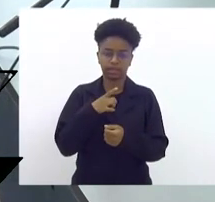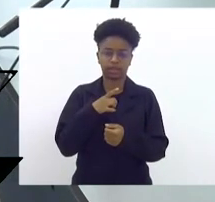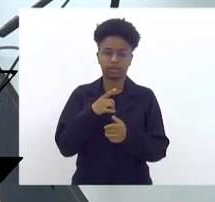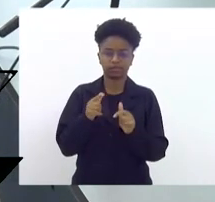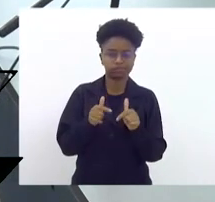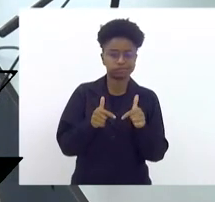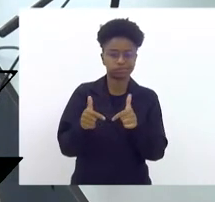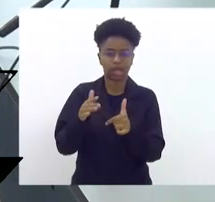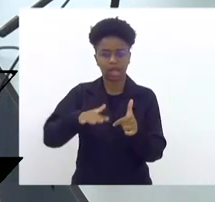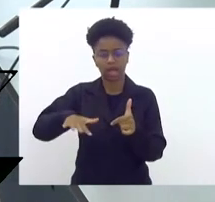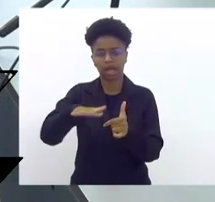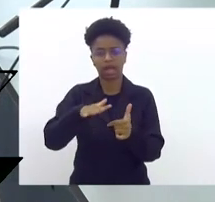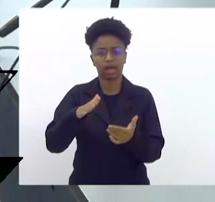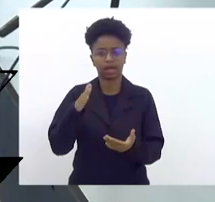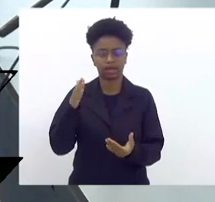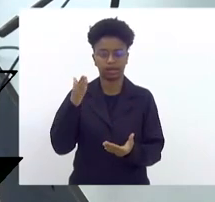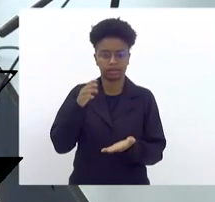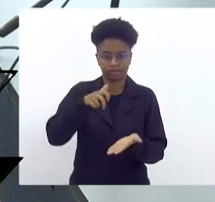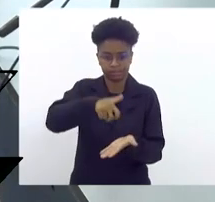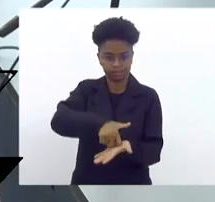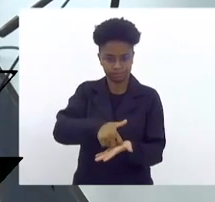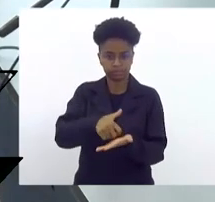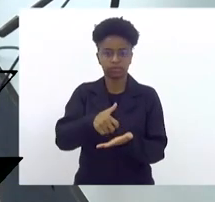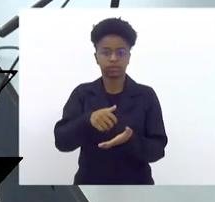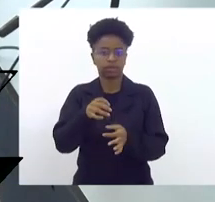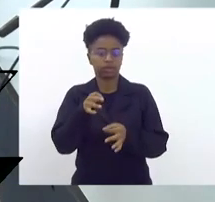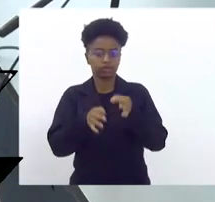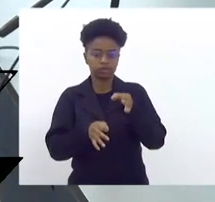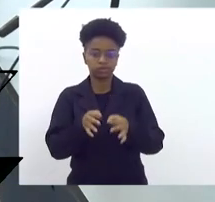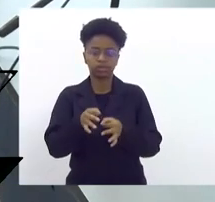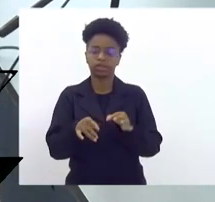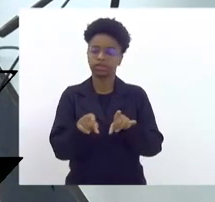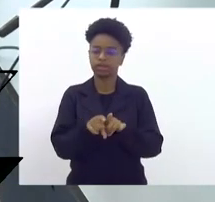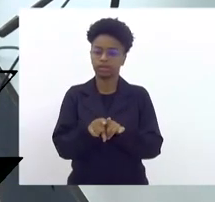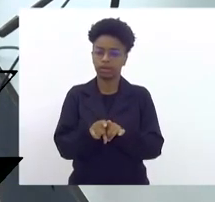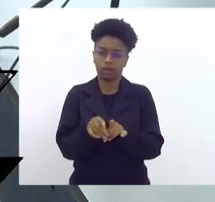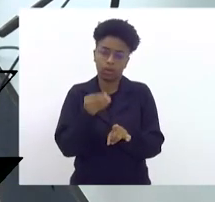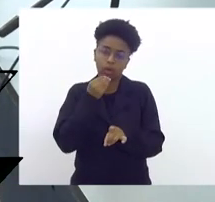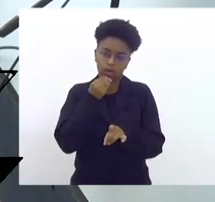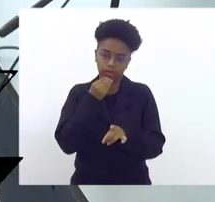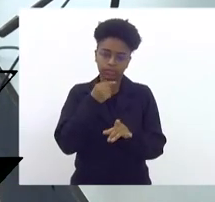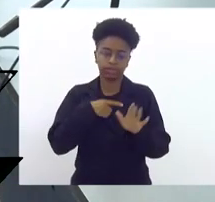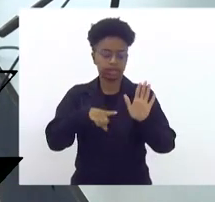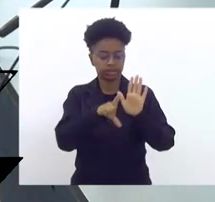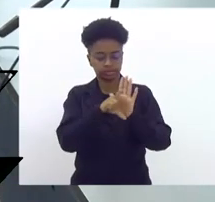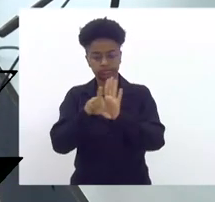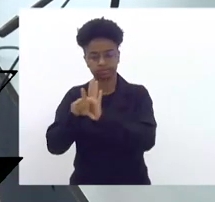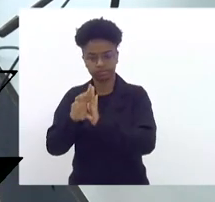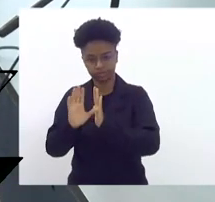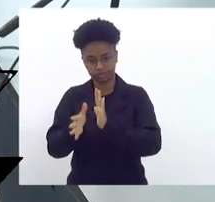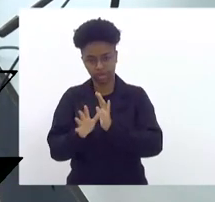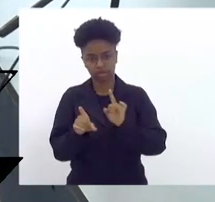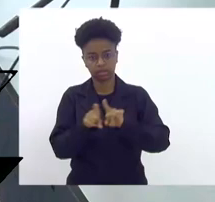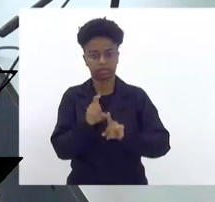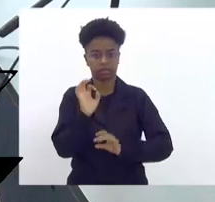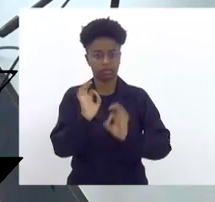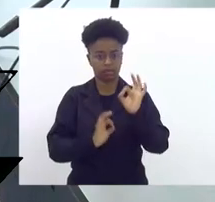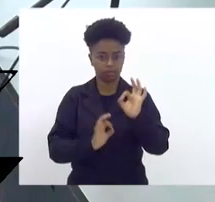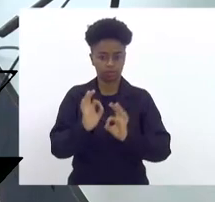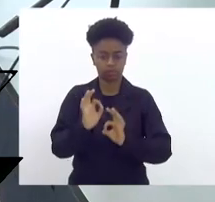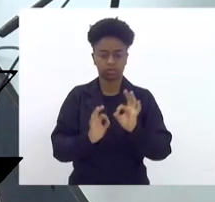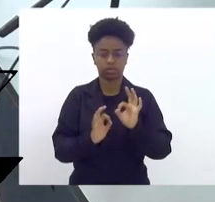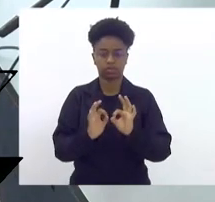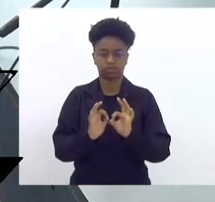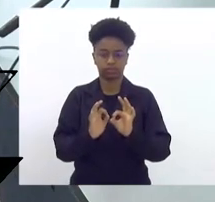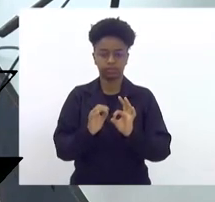penais que são evidentemente é legisladas e organizadas no